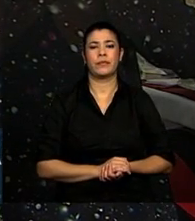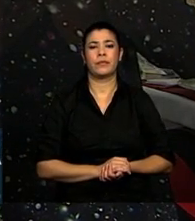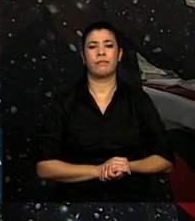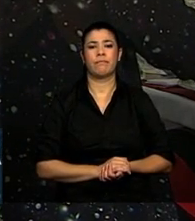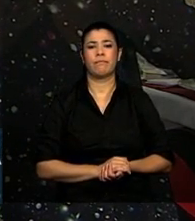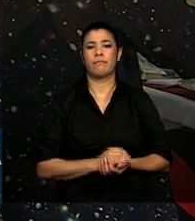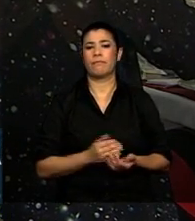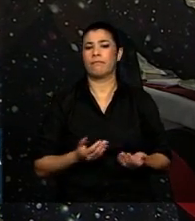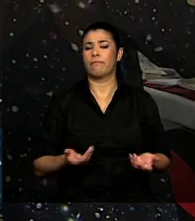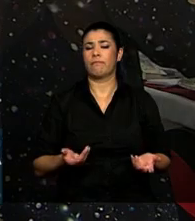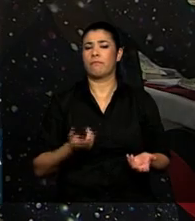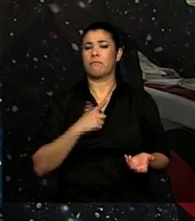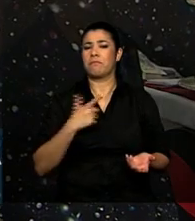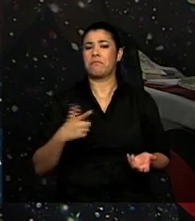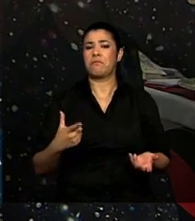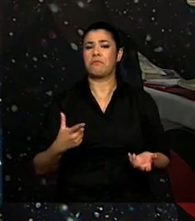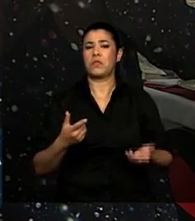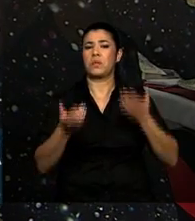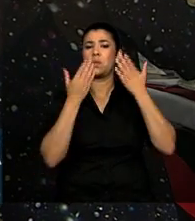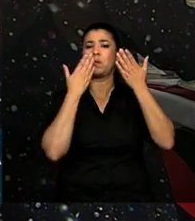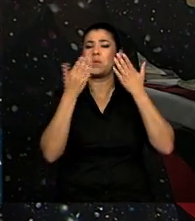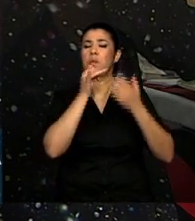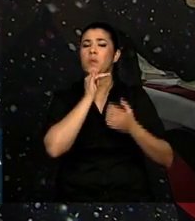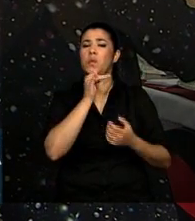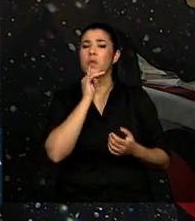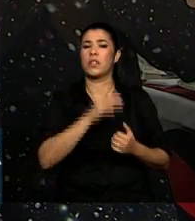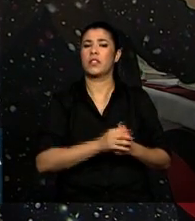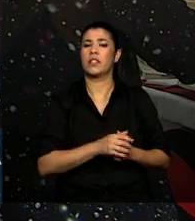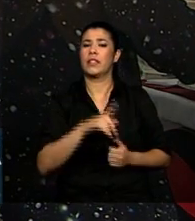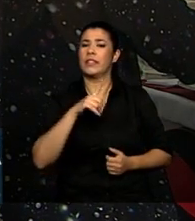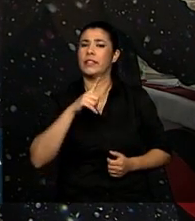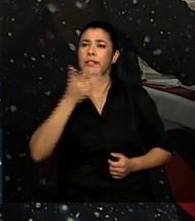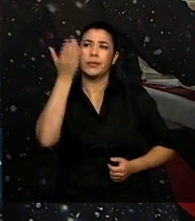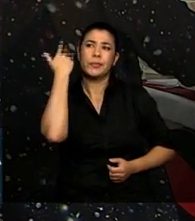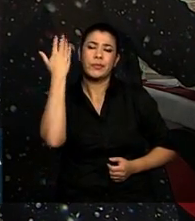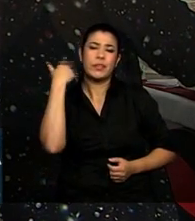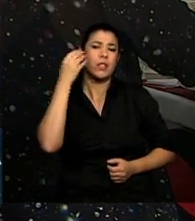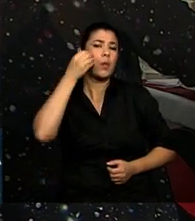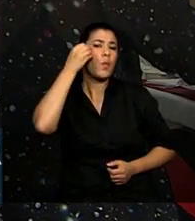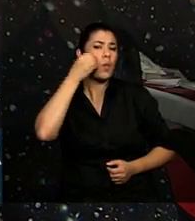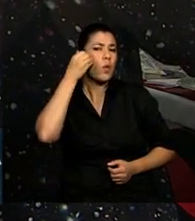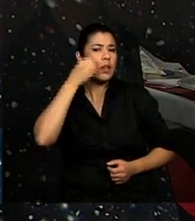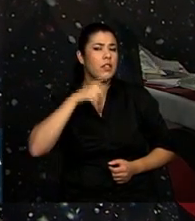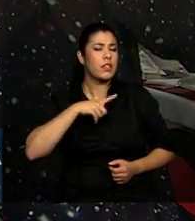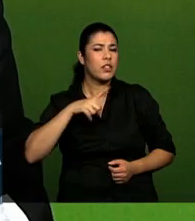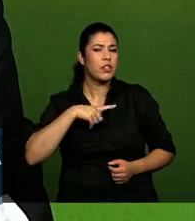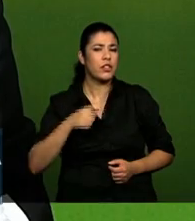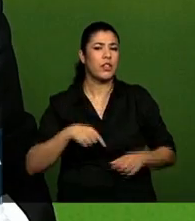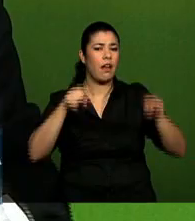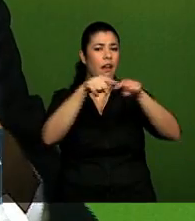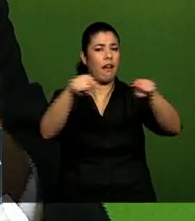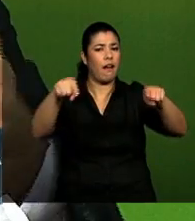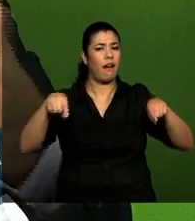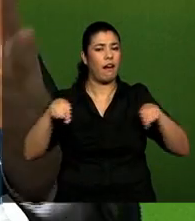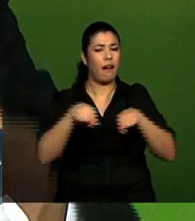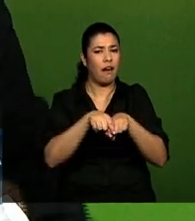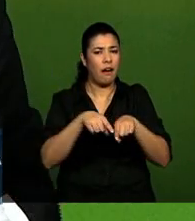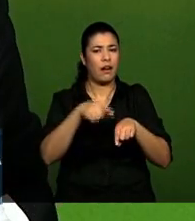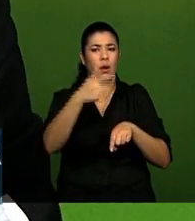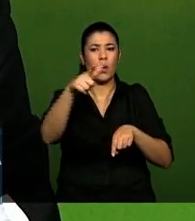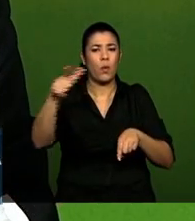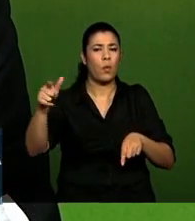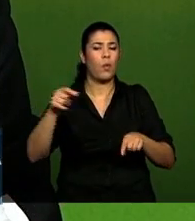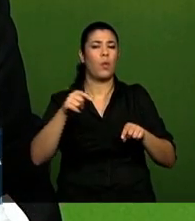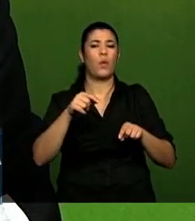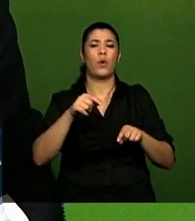razoável eh que nós eh convivamos com experiências onde nós temos escritórios programas